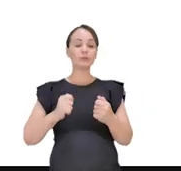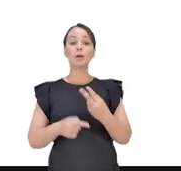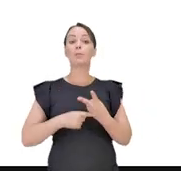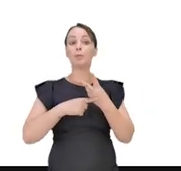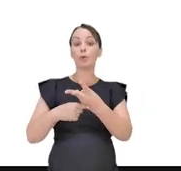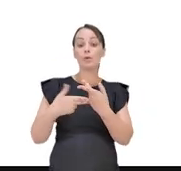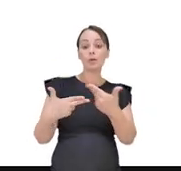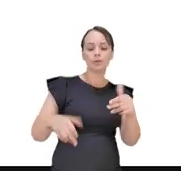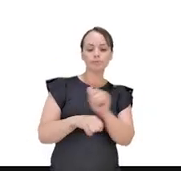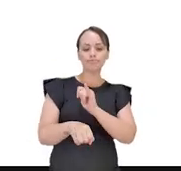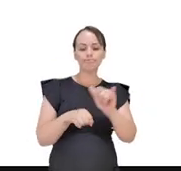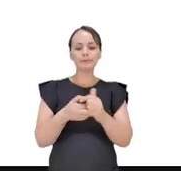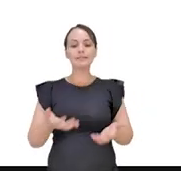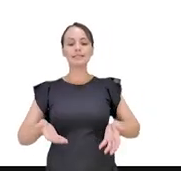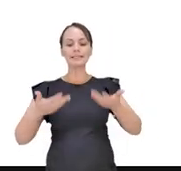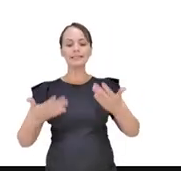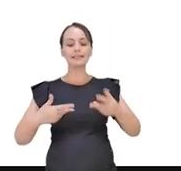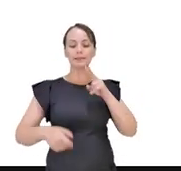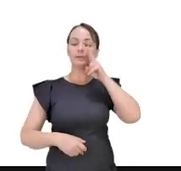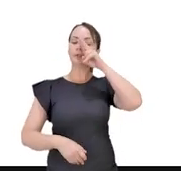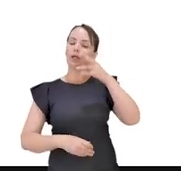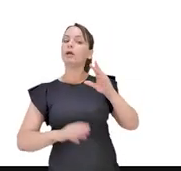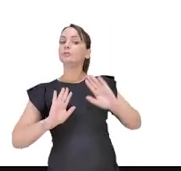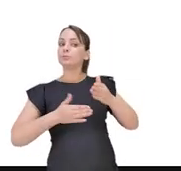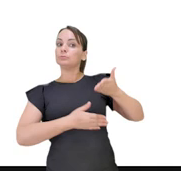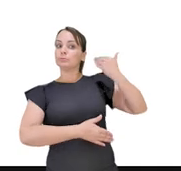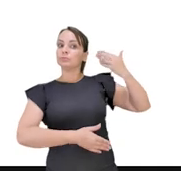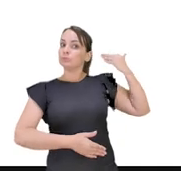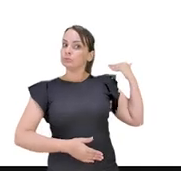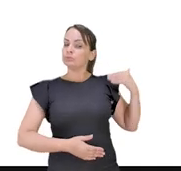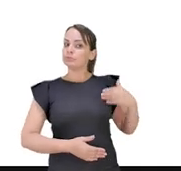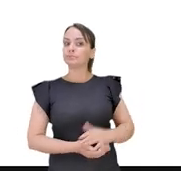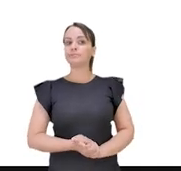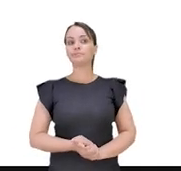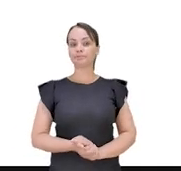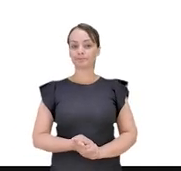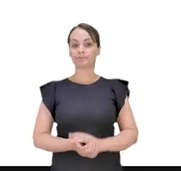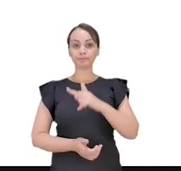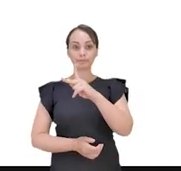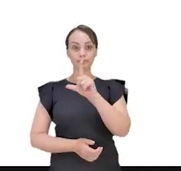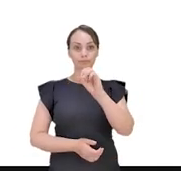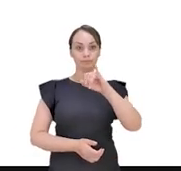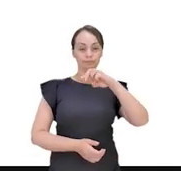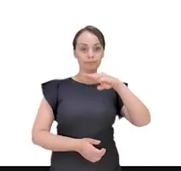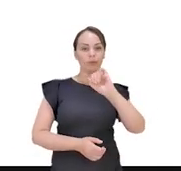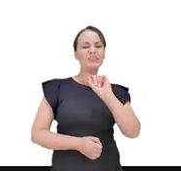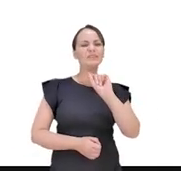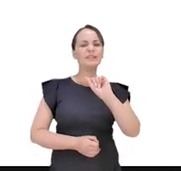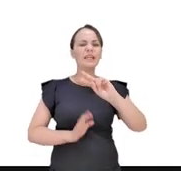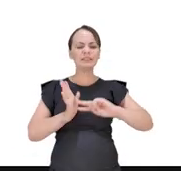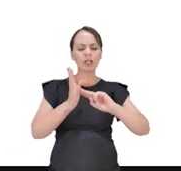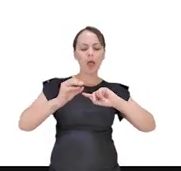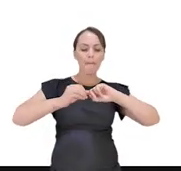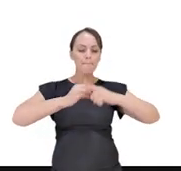mais resistentes, né? Então isso já vem de muito tempo que é utilizado. Um polímero, na realidade, Will, é uma união de